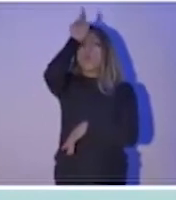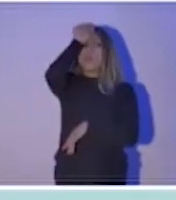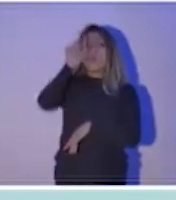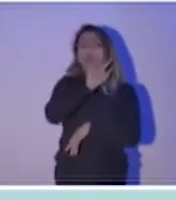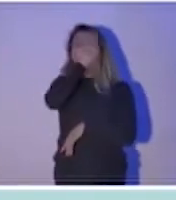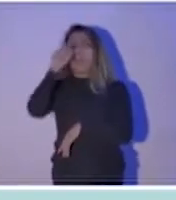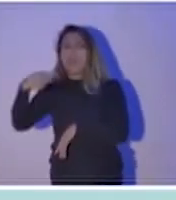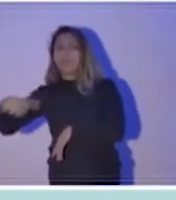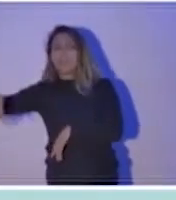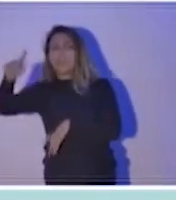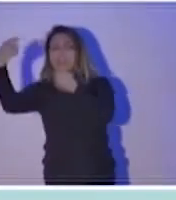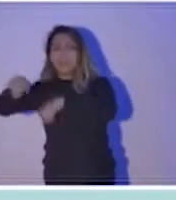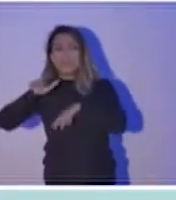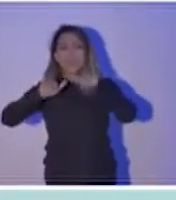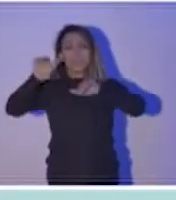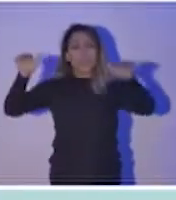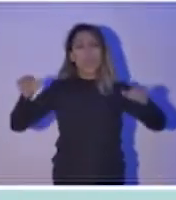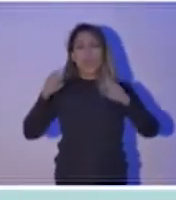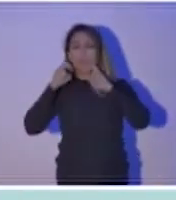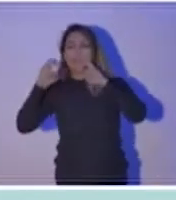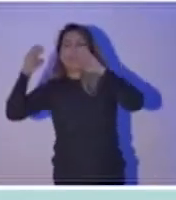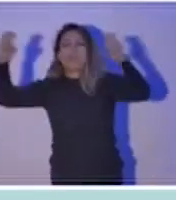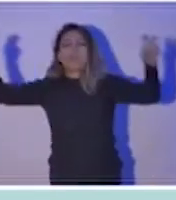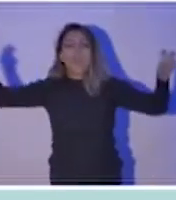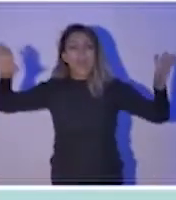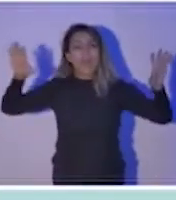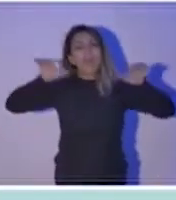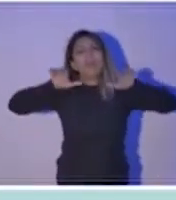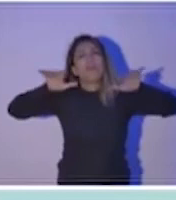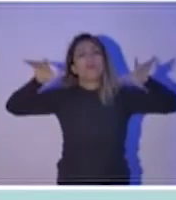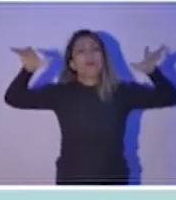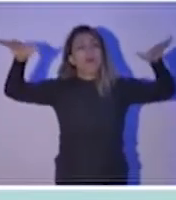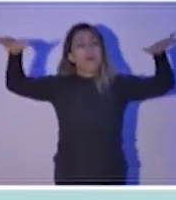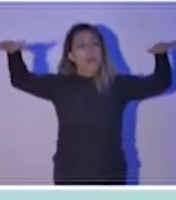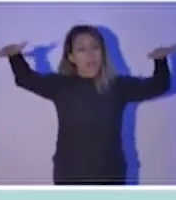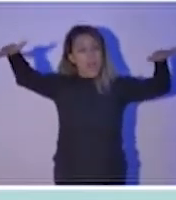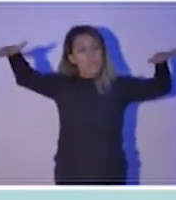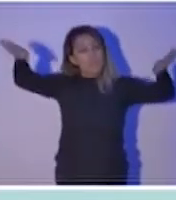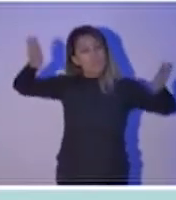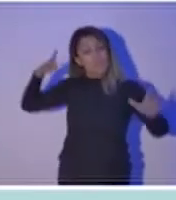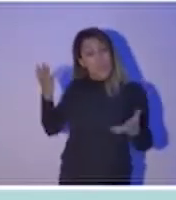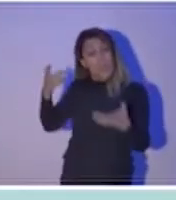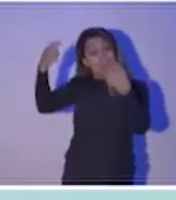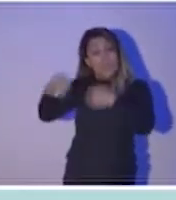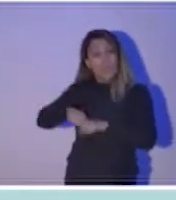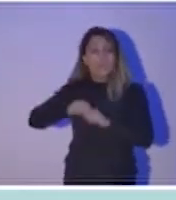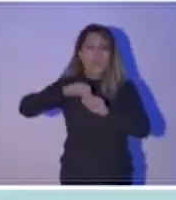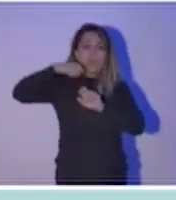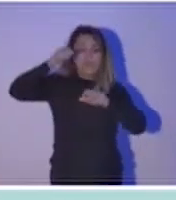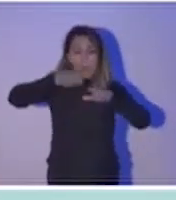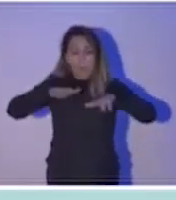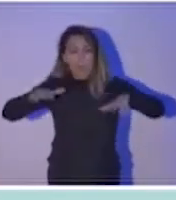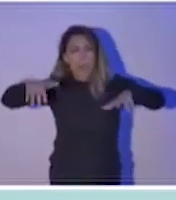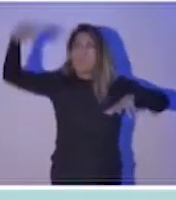outro. E de outros galos, que com muitos outros galos se cruzem os fios de sol de seus